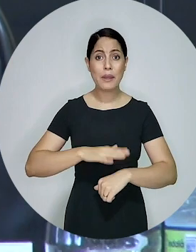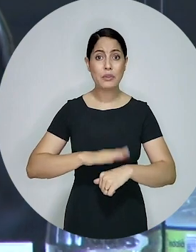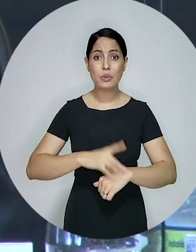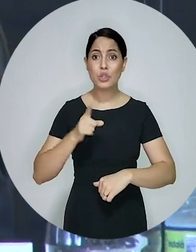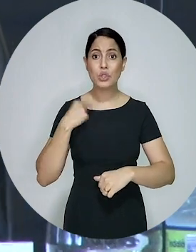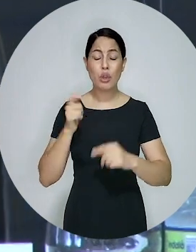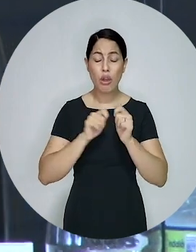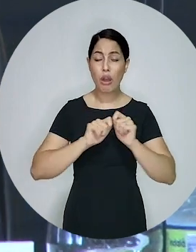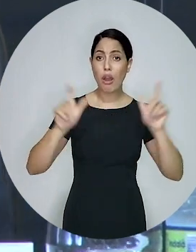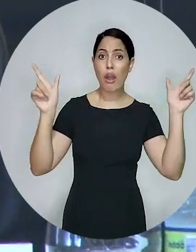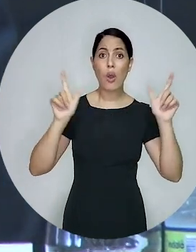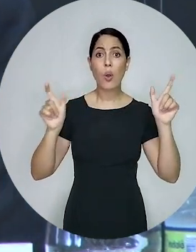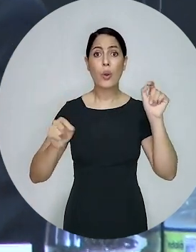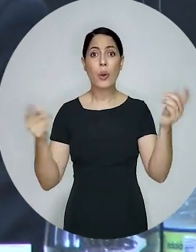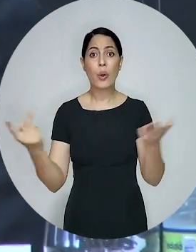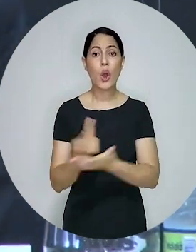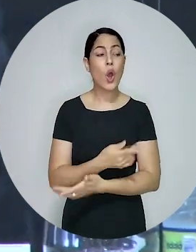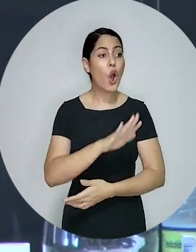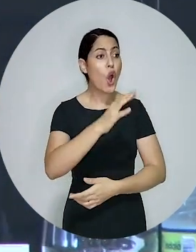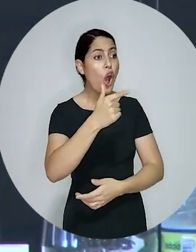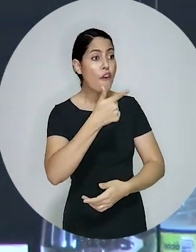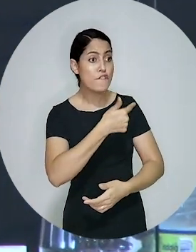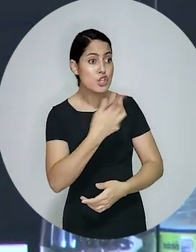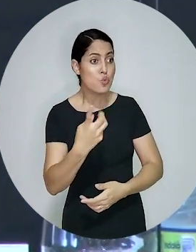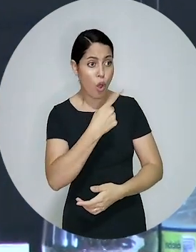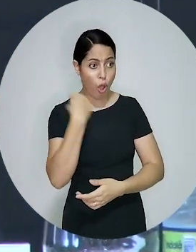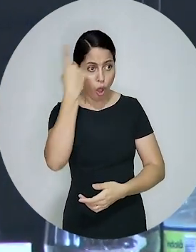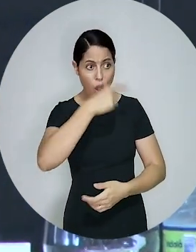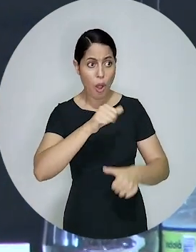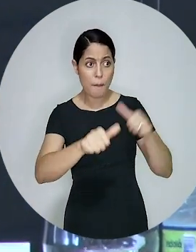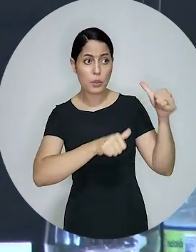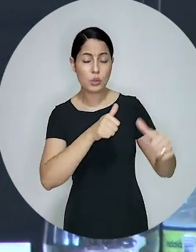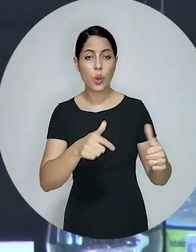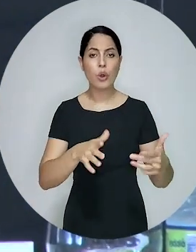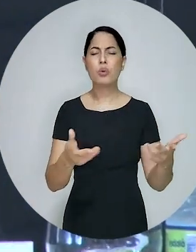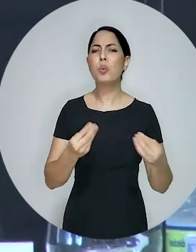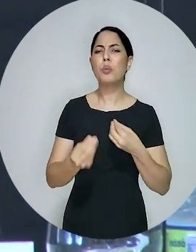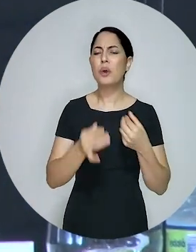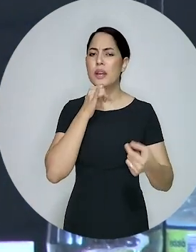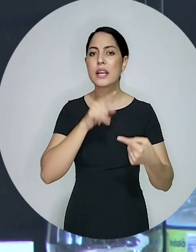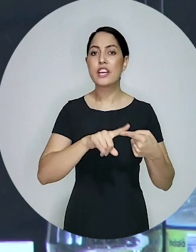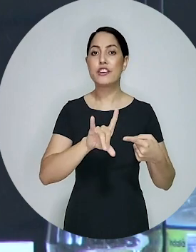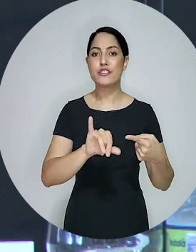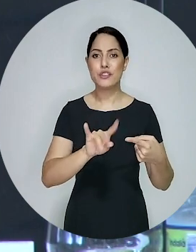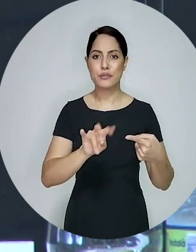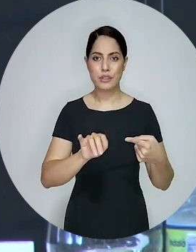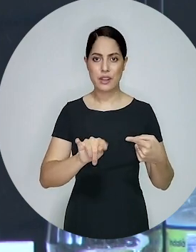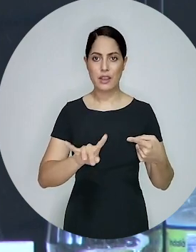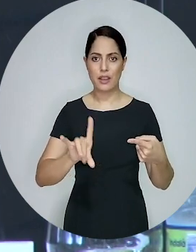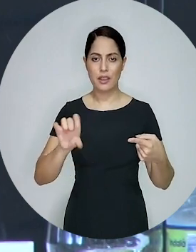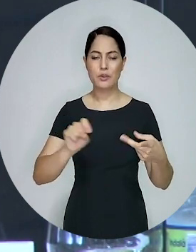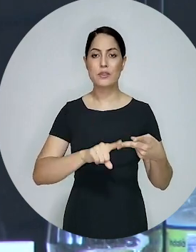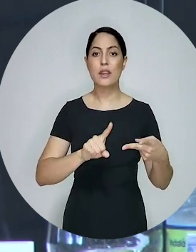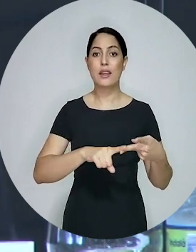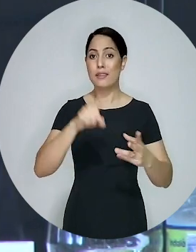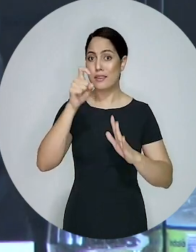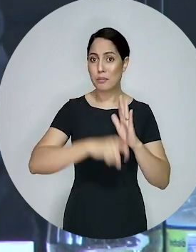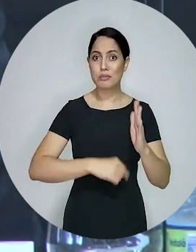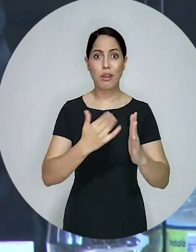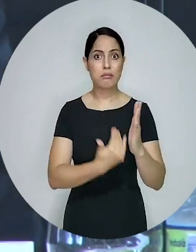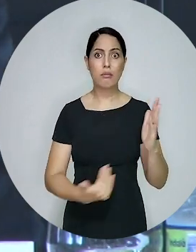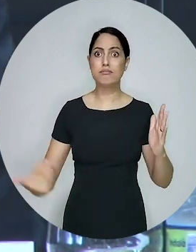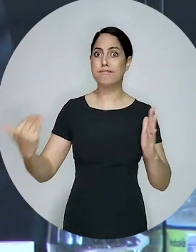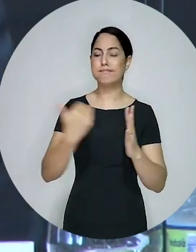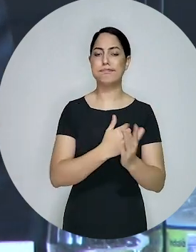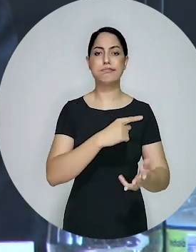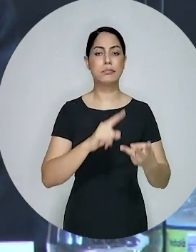com notícias, coisas que iam se implementar em 24 horas, a mudança da questão dos dividendos, a tributação,